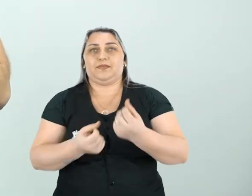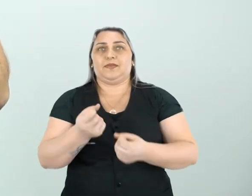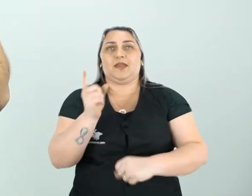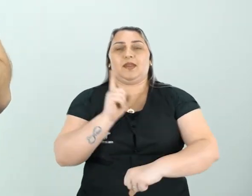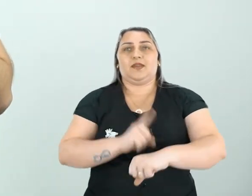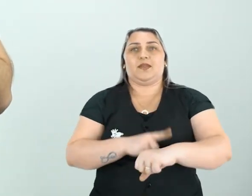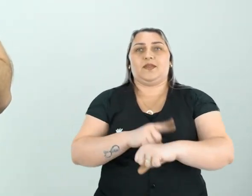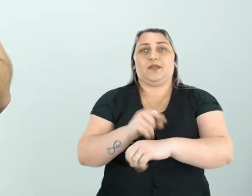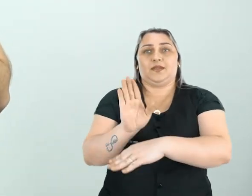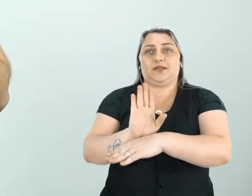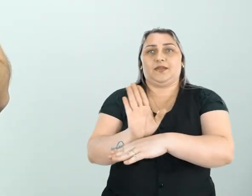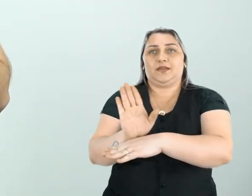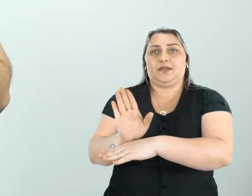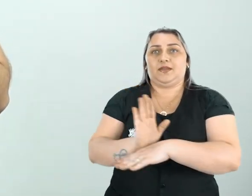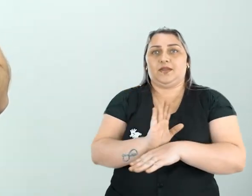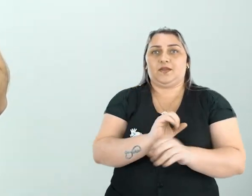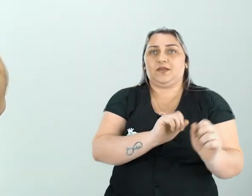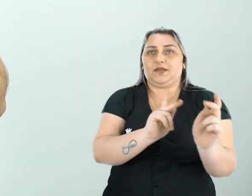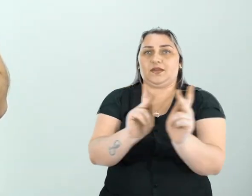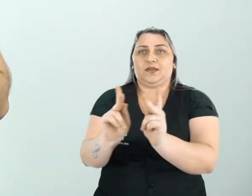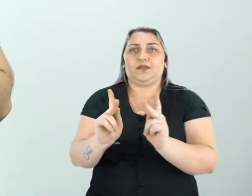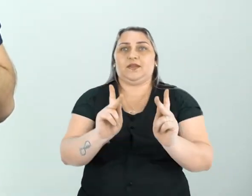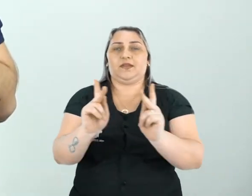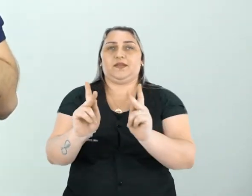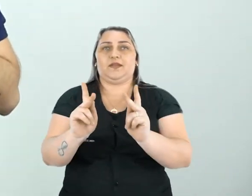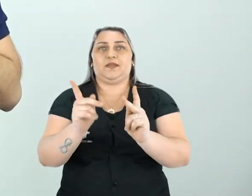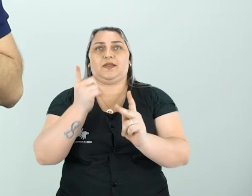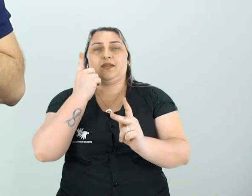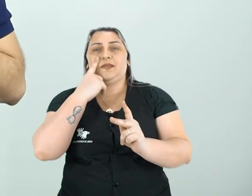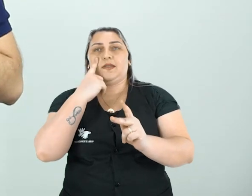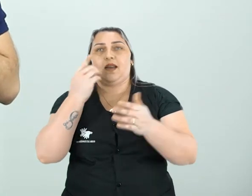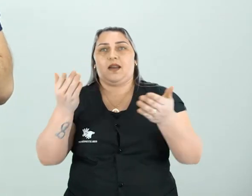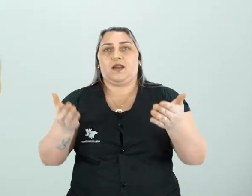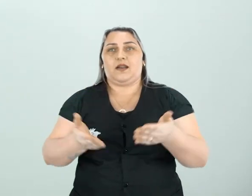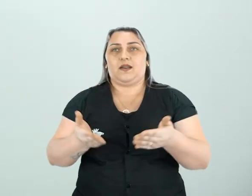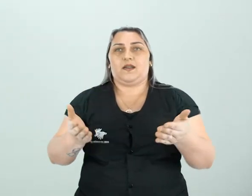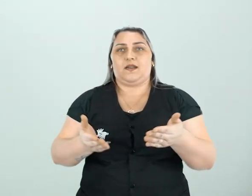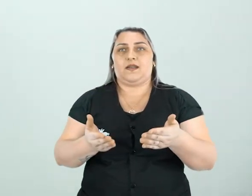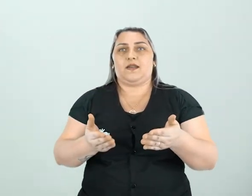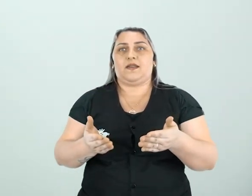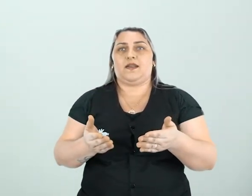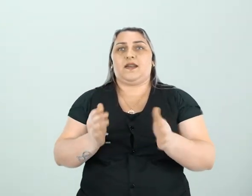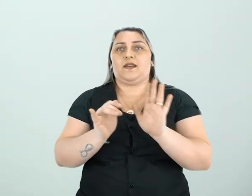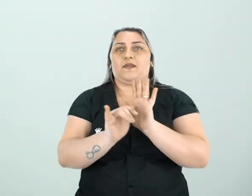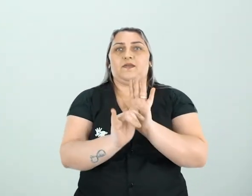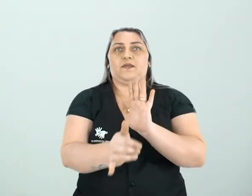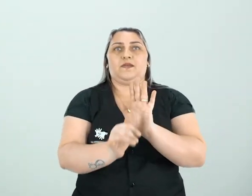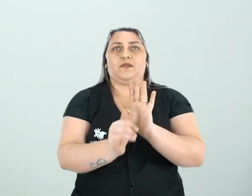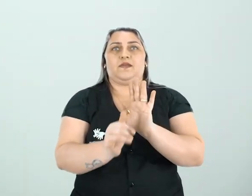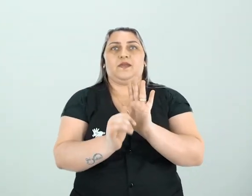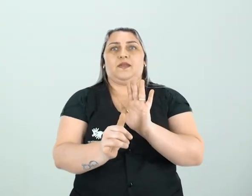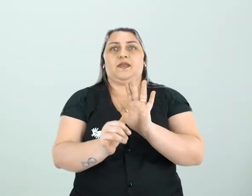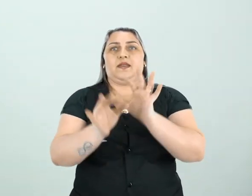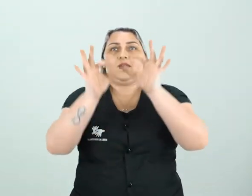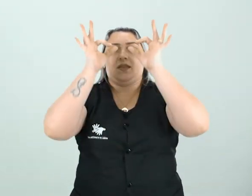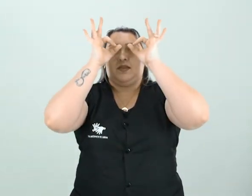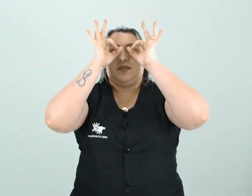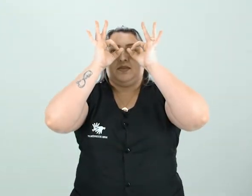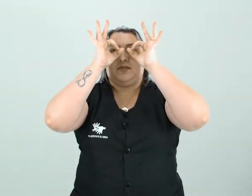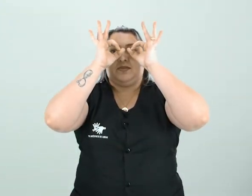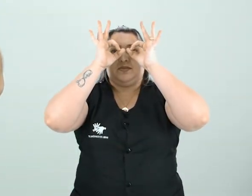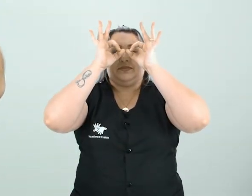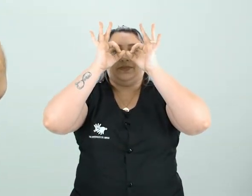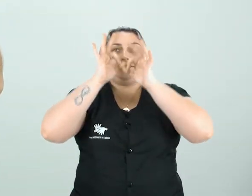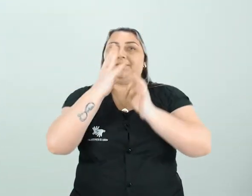hora do cineminha, ok? Nós vamos assistir agora a fábula A Raposa e